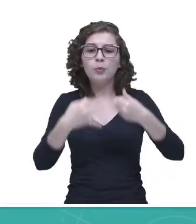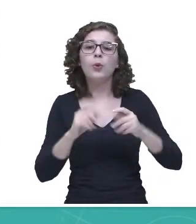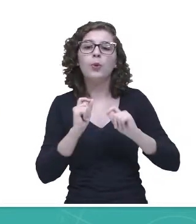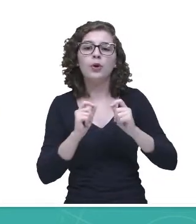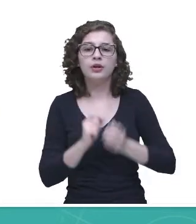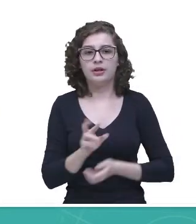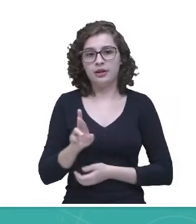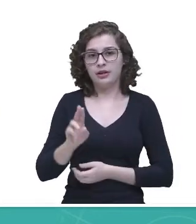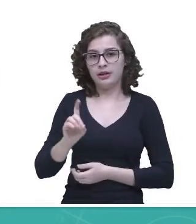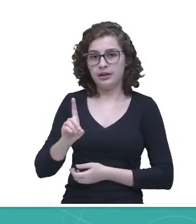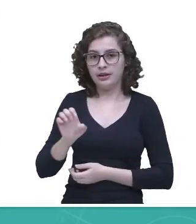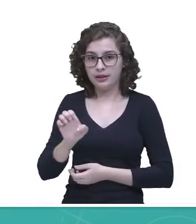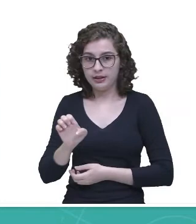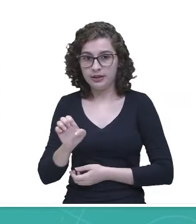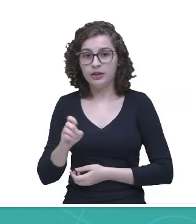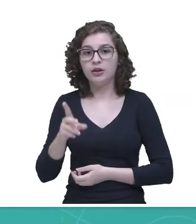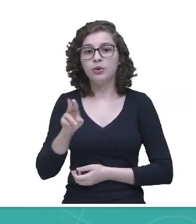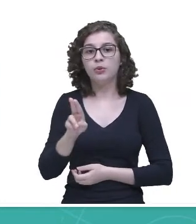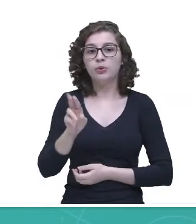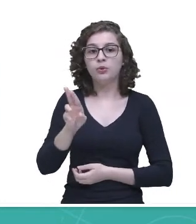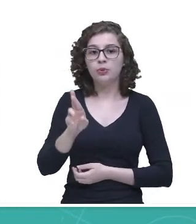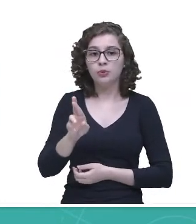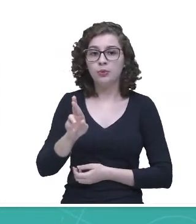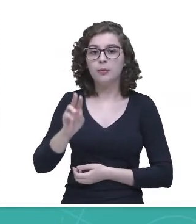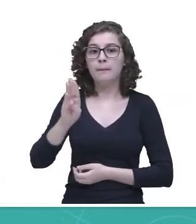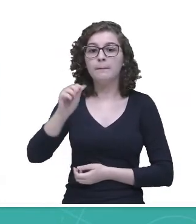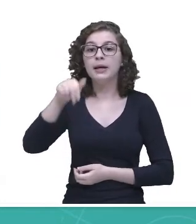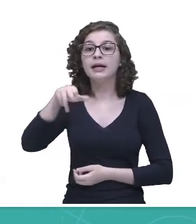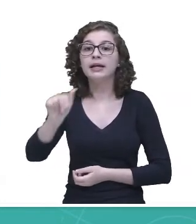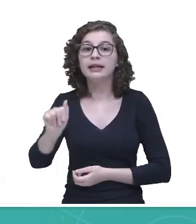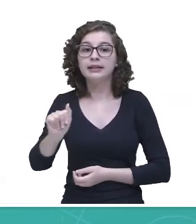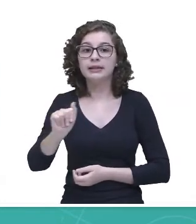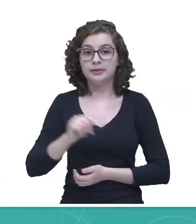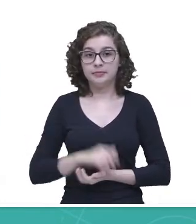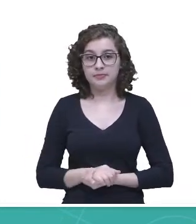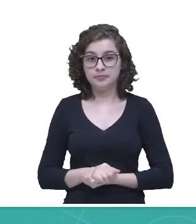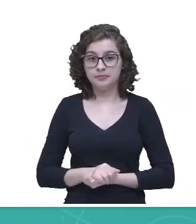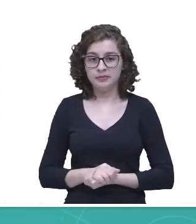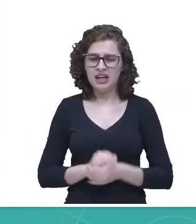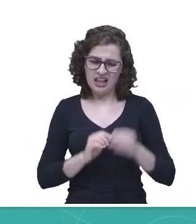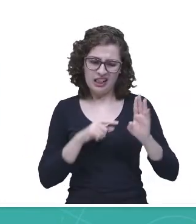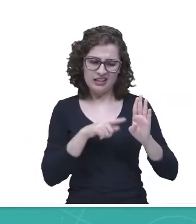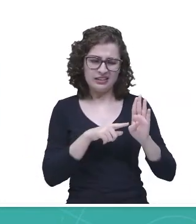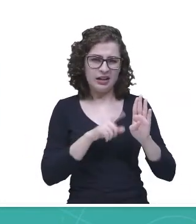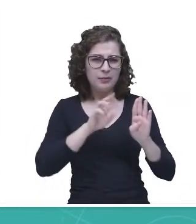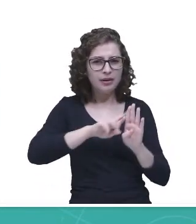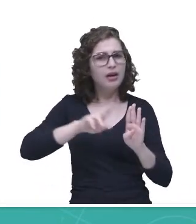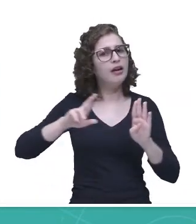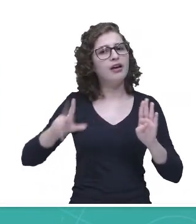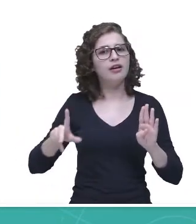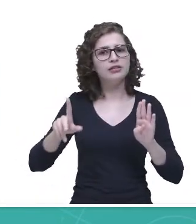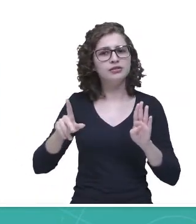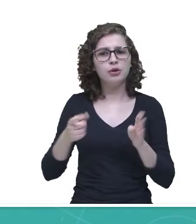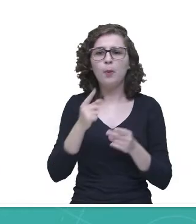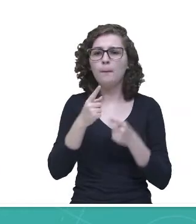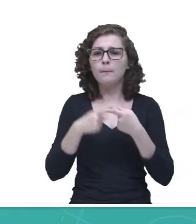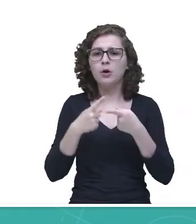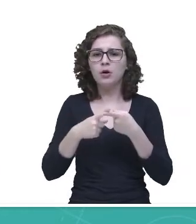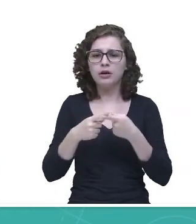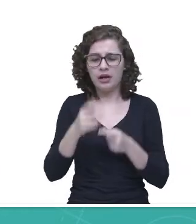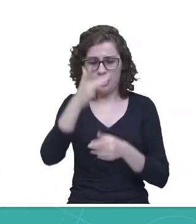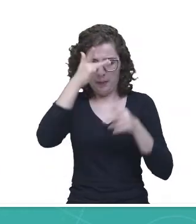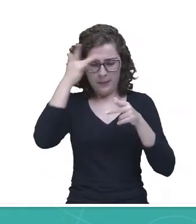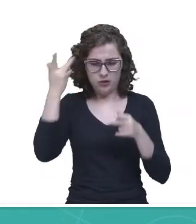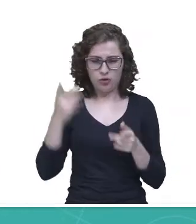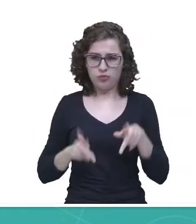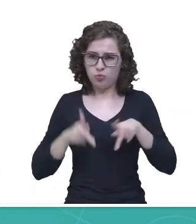né? Então, a alternativa correta seria a rede urbana. A metropolização, ela já vai estar ligada ali ao crescimento da